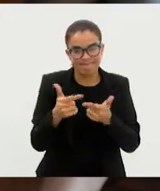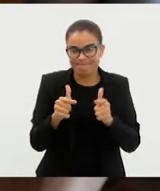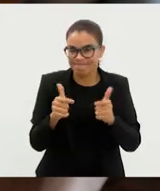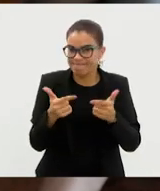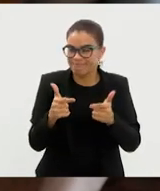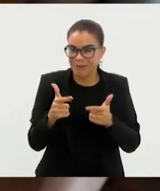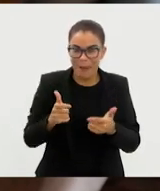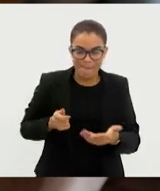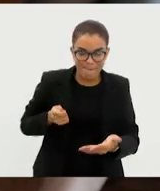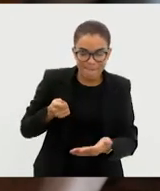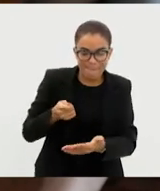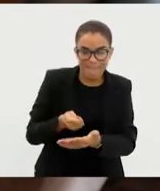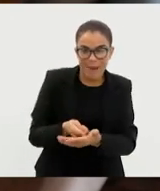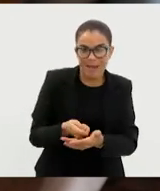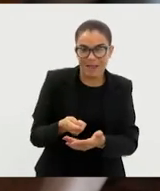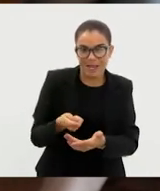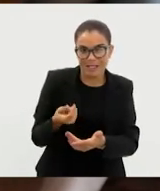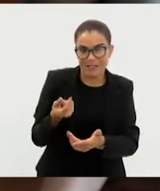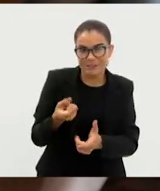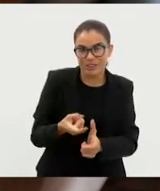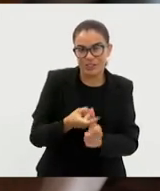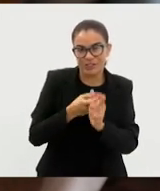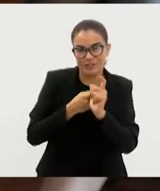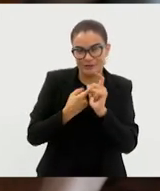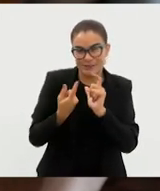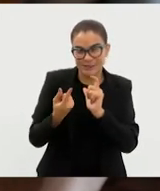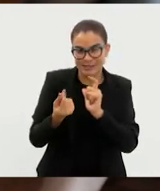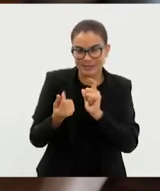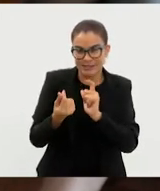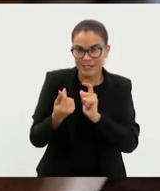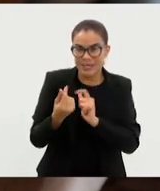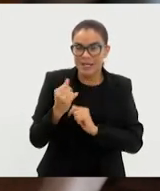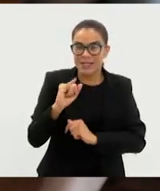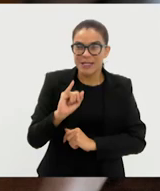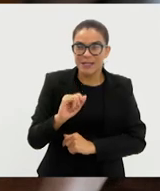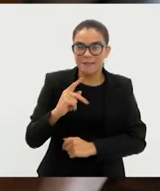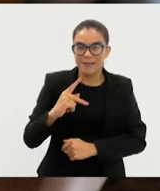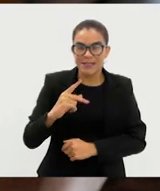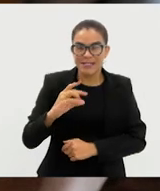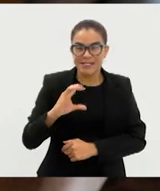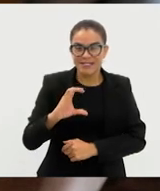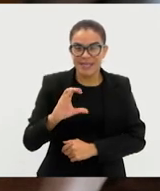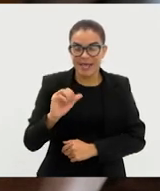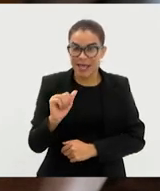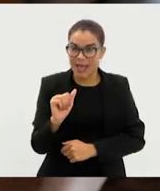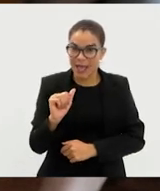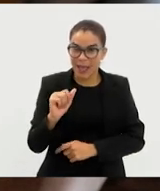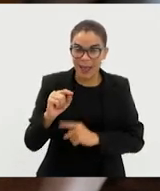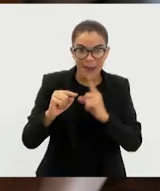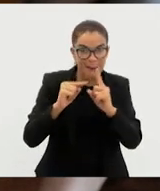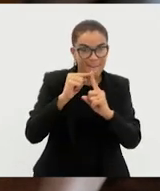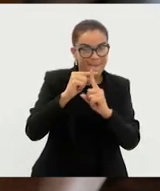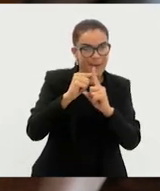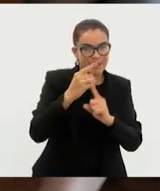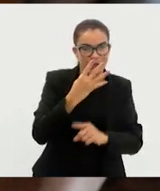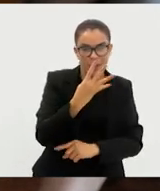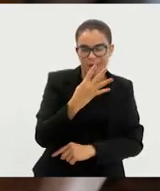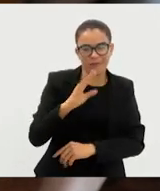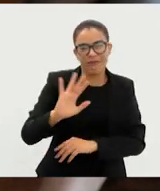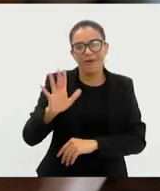para pagar a dívida com IPCA mais 4, como estão fazendo agora. Não estou falando nem do GPDI mais 6,